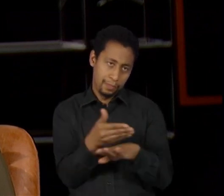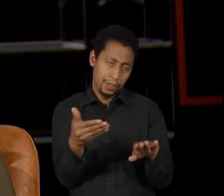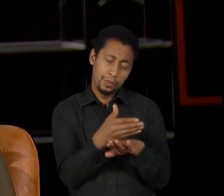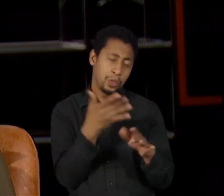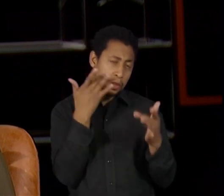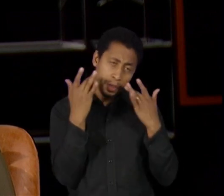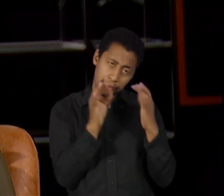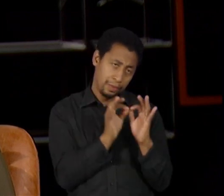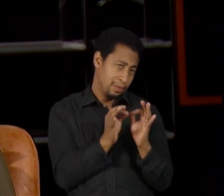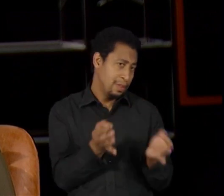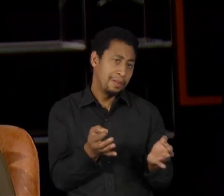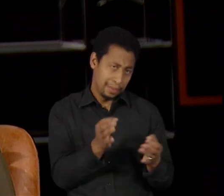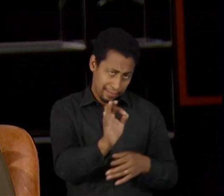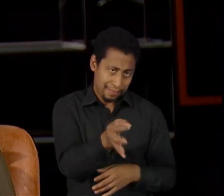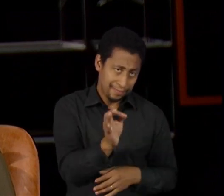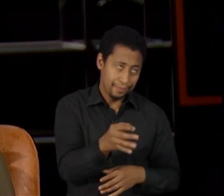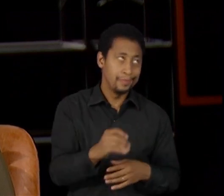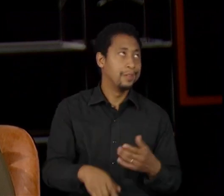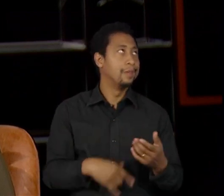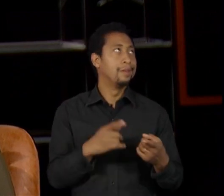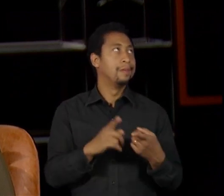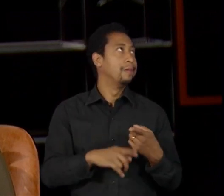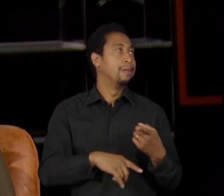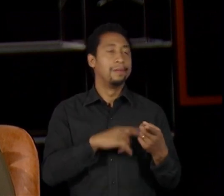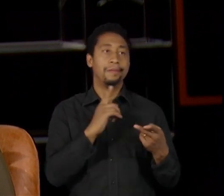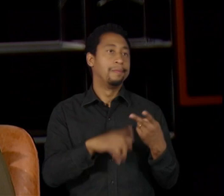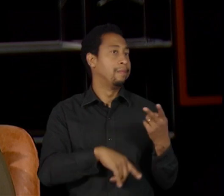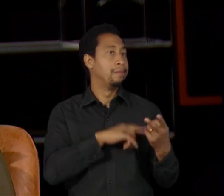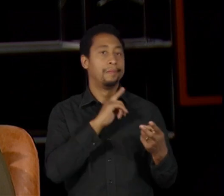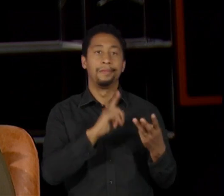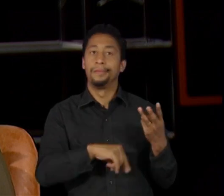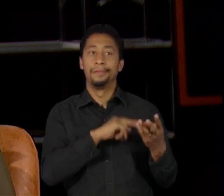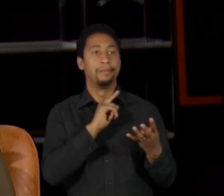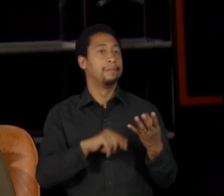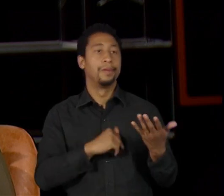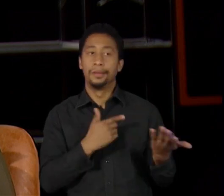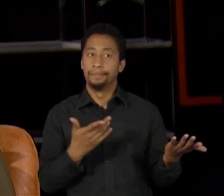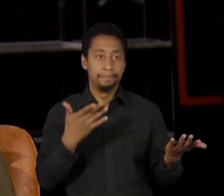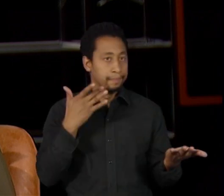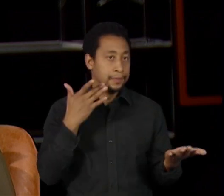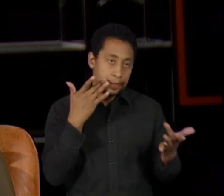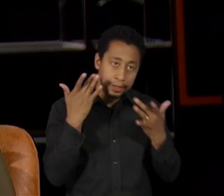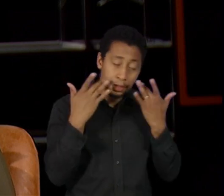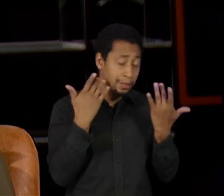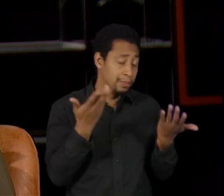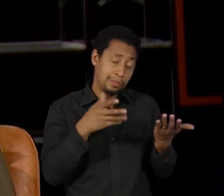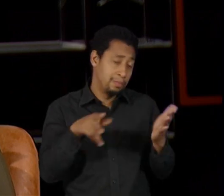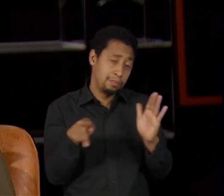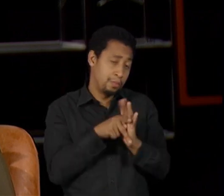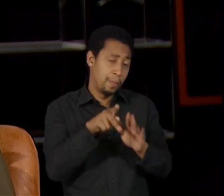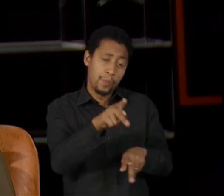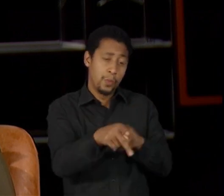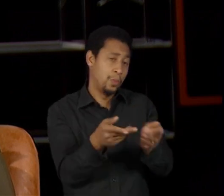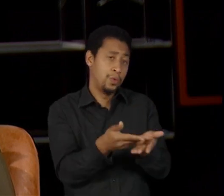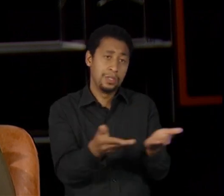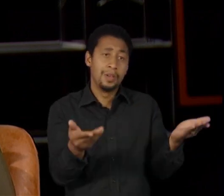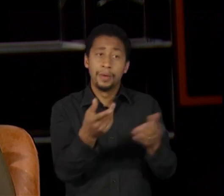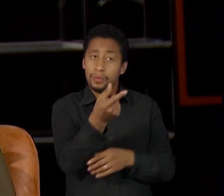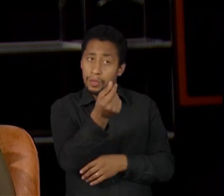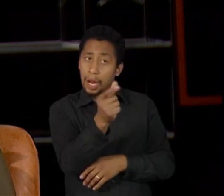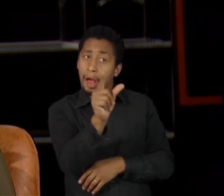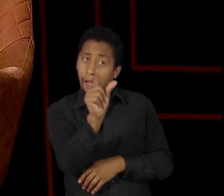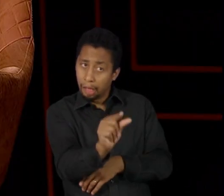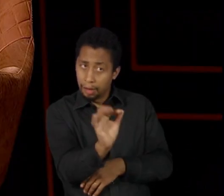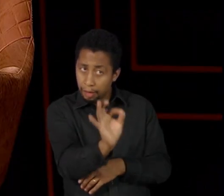exemplo, Lampião do Inferno, Viva o Cordão Encarnado. Quer dizer, eram espetáculos extremamente populares, mas aí a grana já era mais curta,